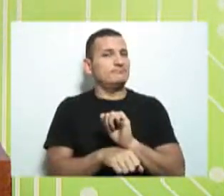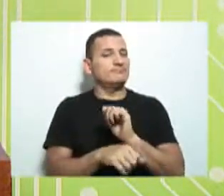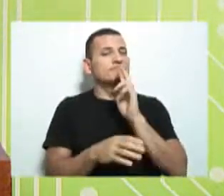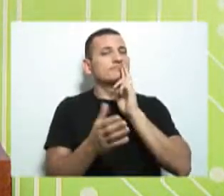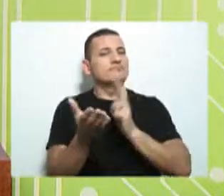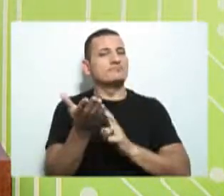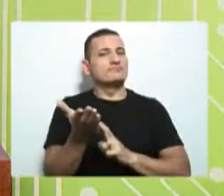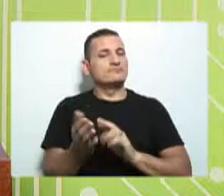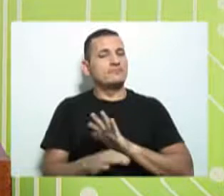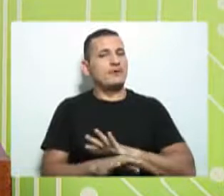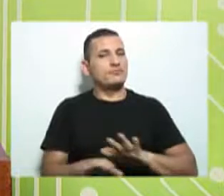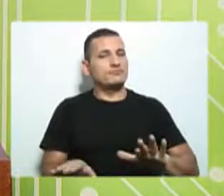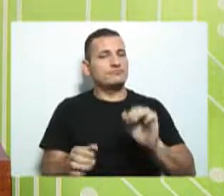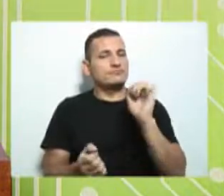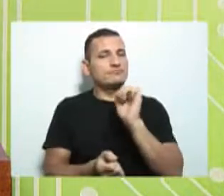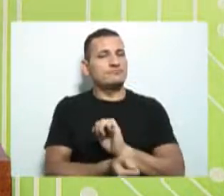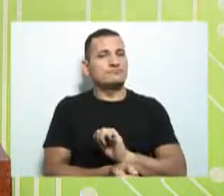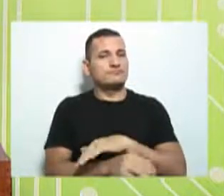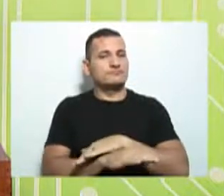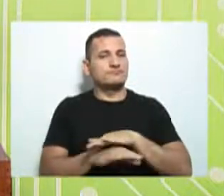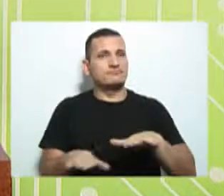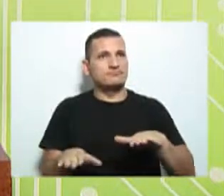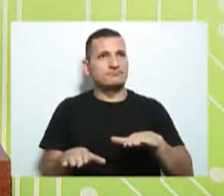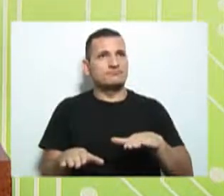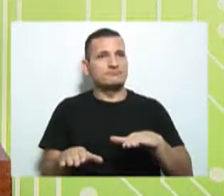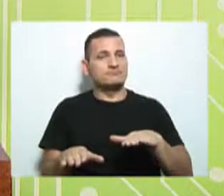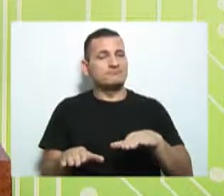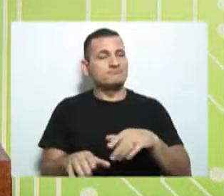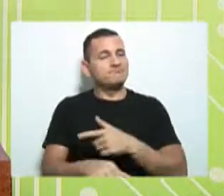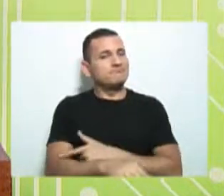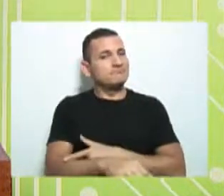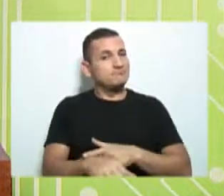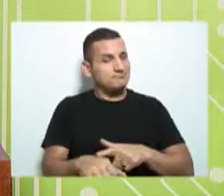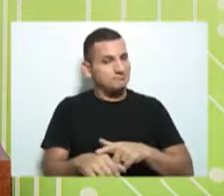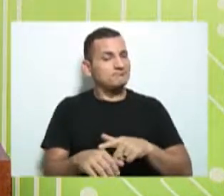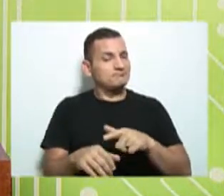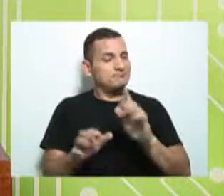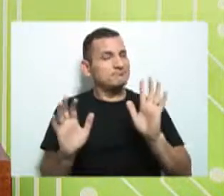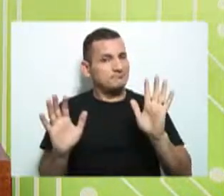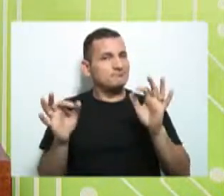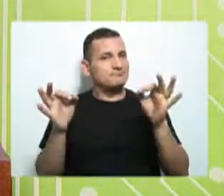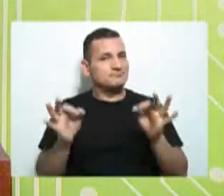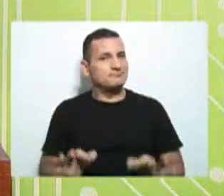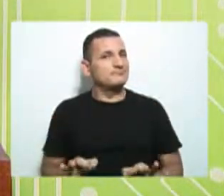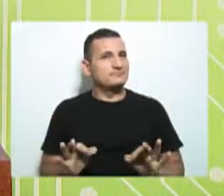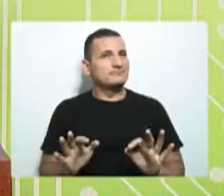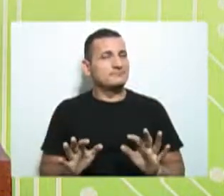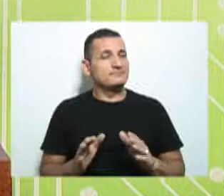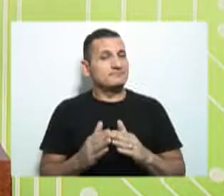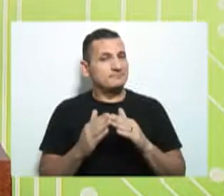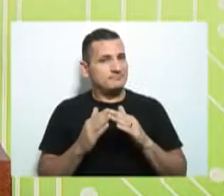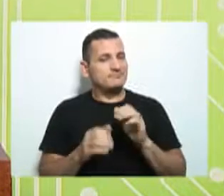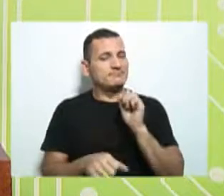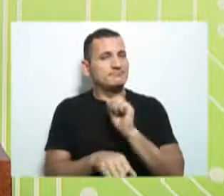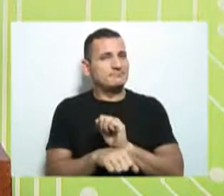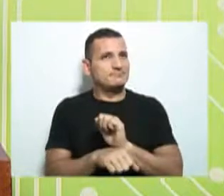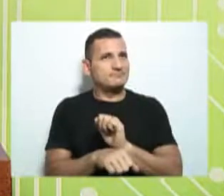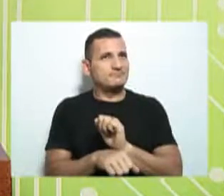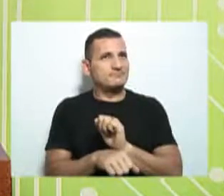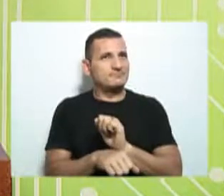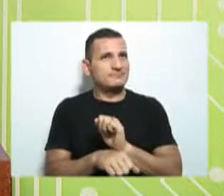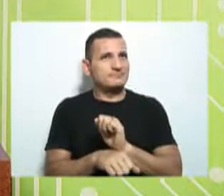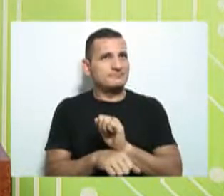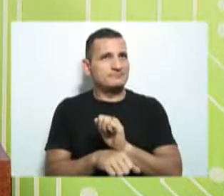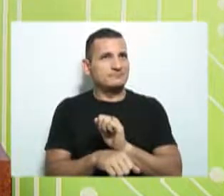responder, tá? Parou, seja honesto, seja honesta, por favor, pare, não mexa mais. Até vira, porque